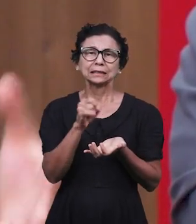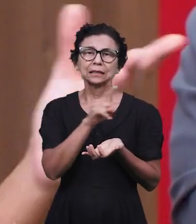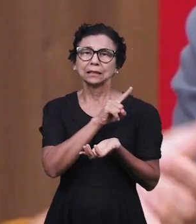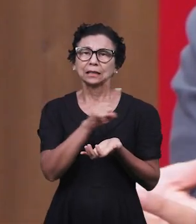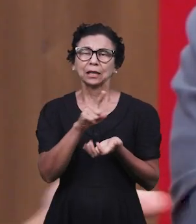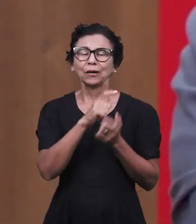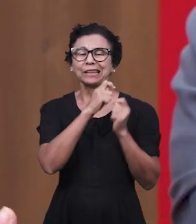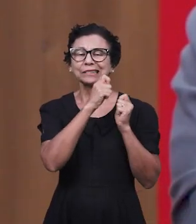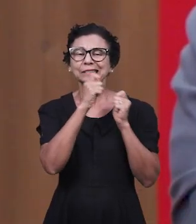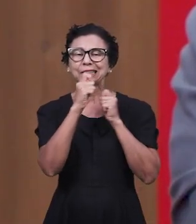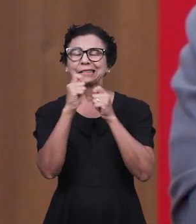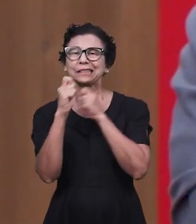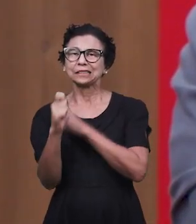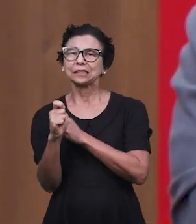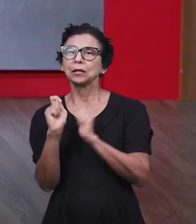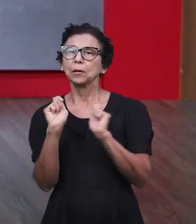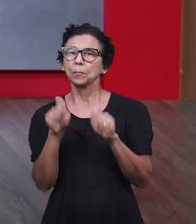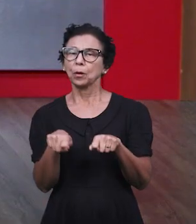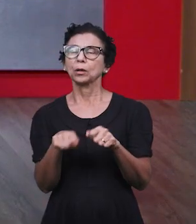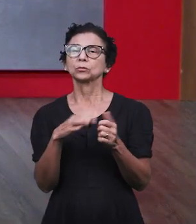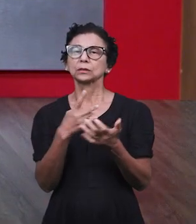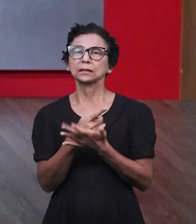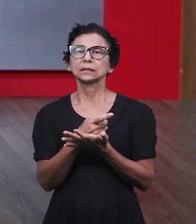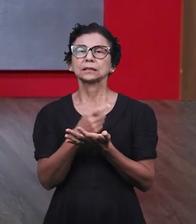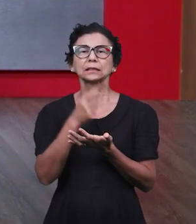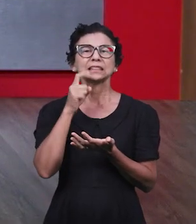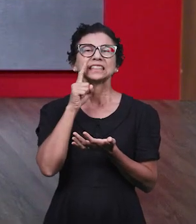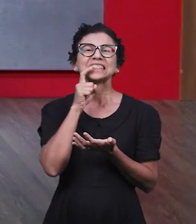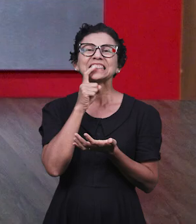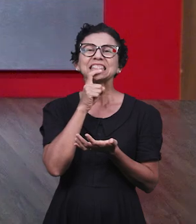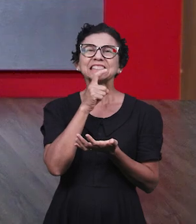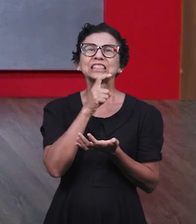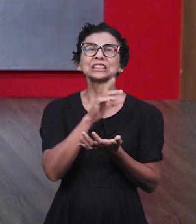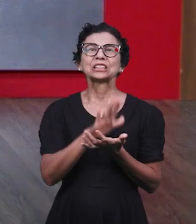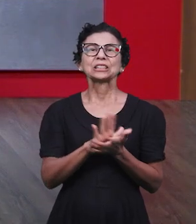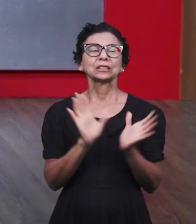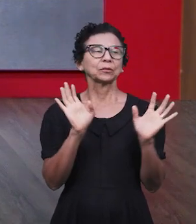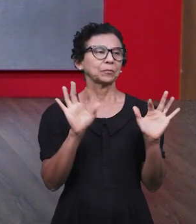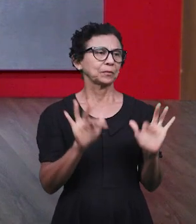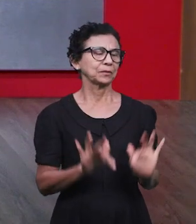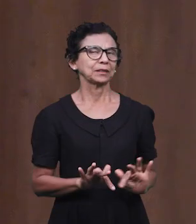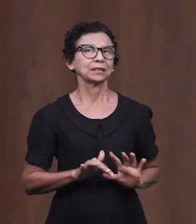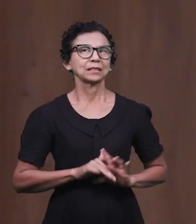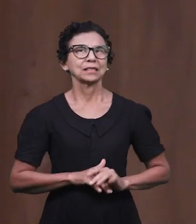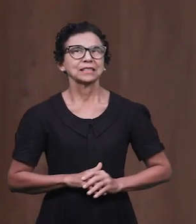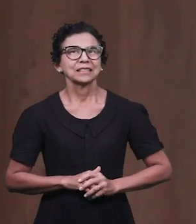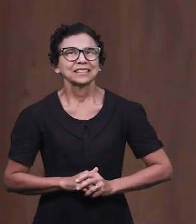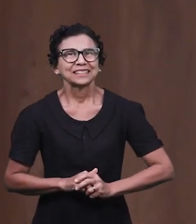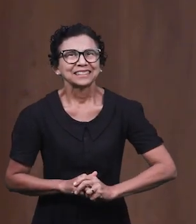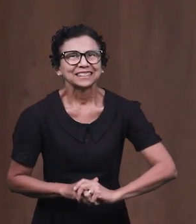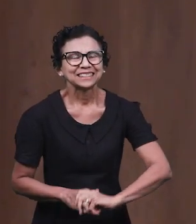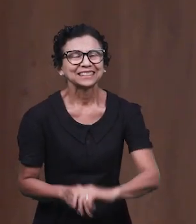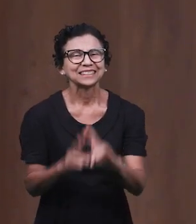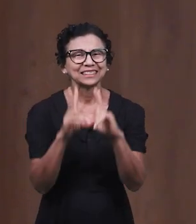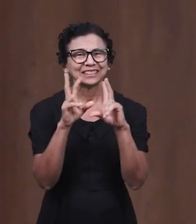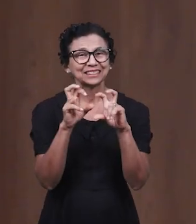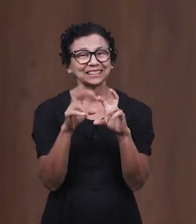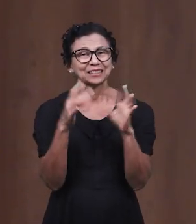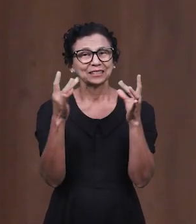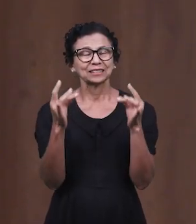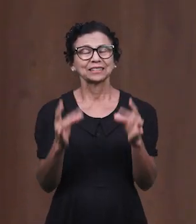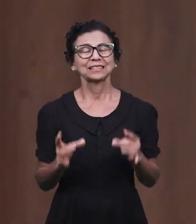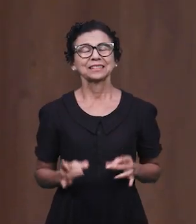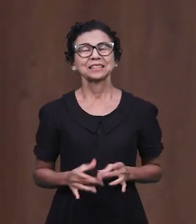conta desse alimento que fica ali. Isso aí. Então, gente, para finalizar esse tema